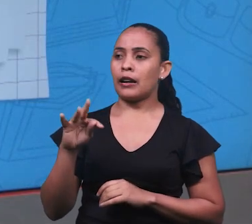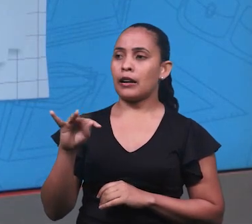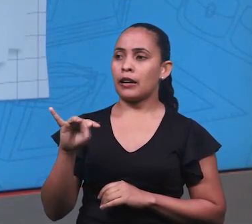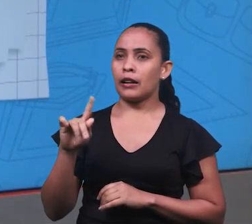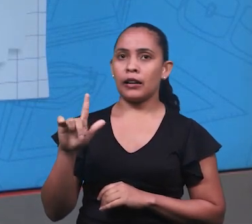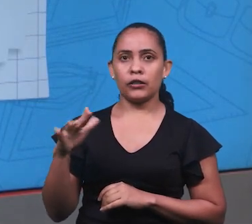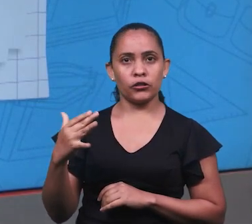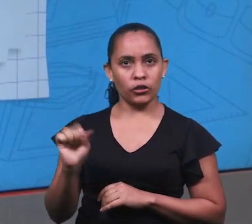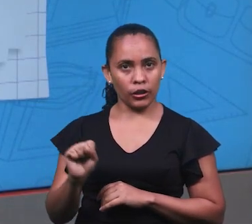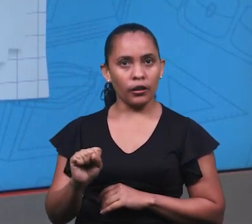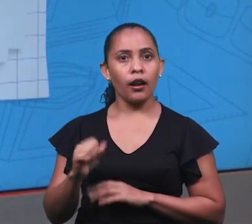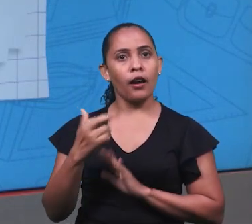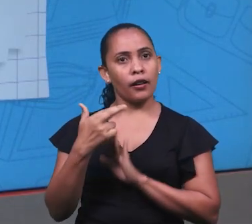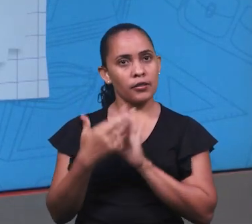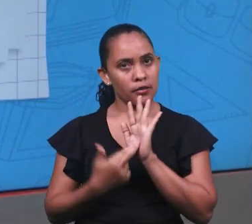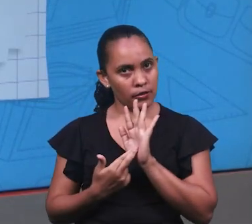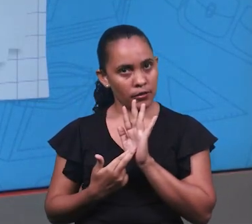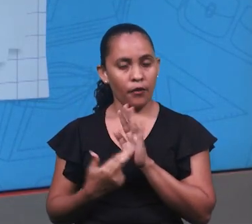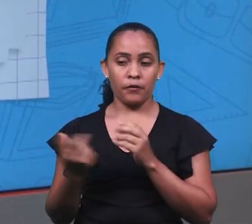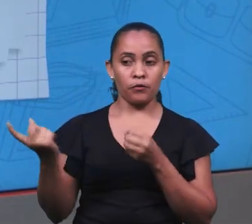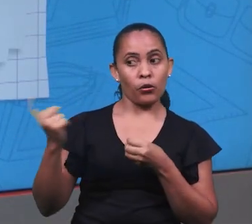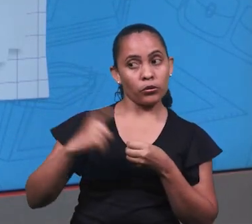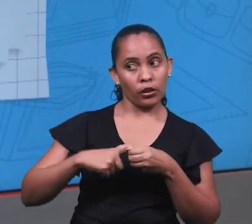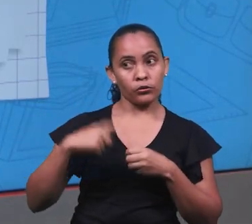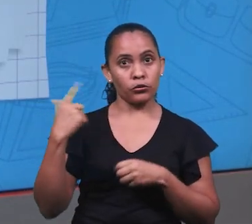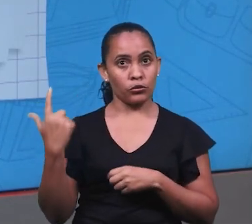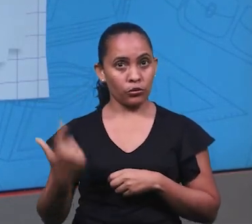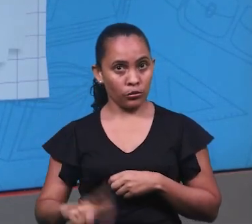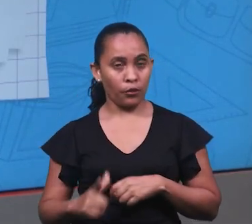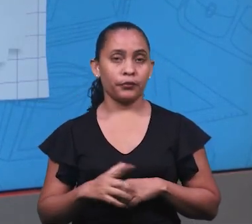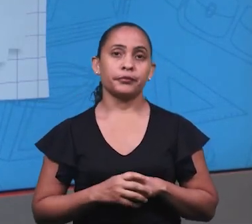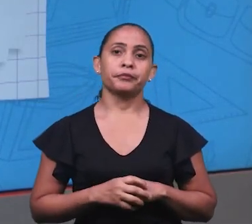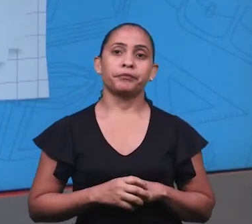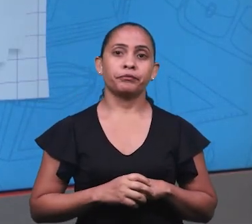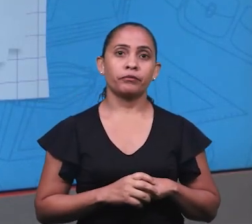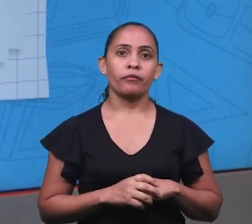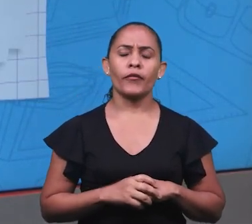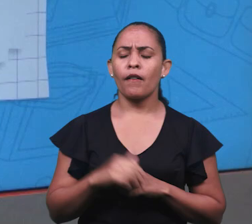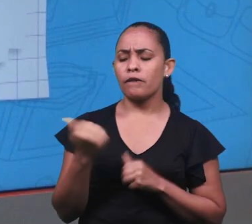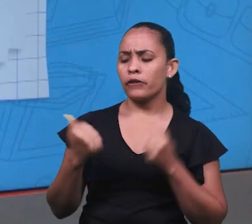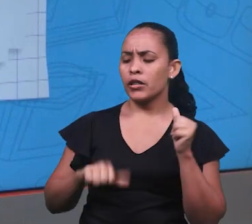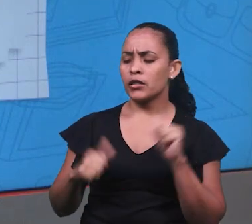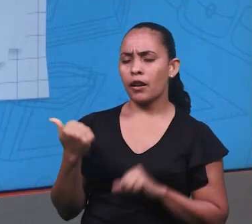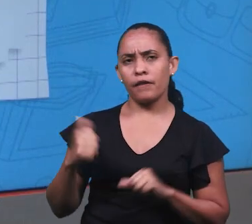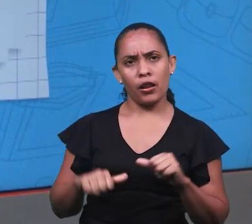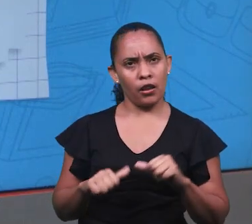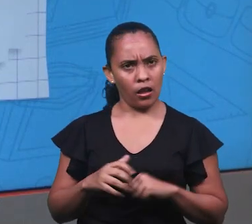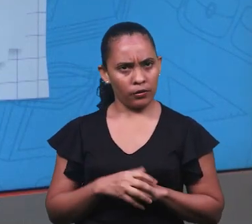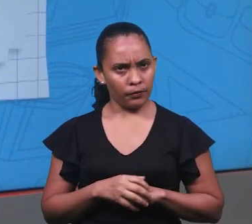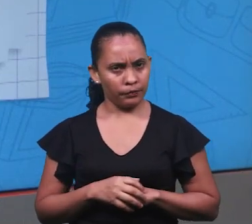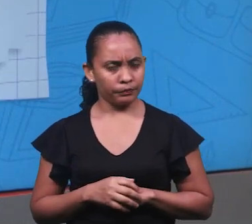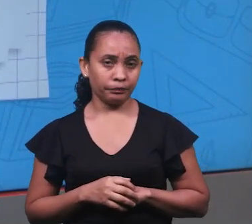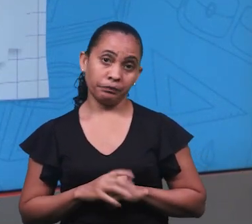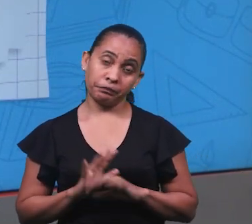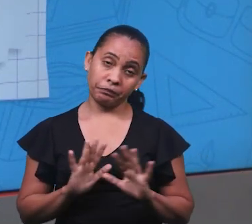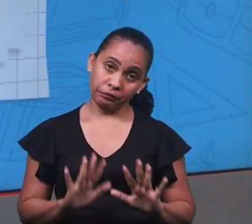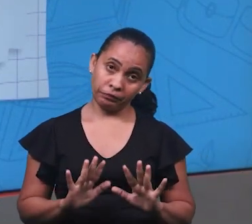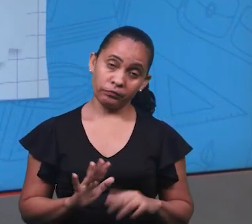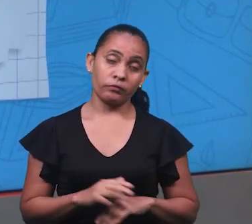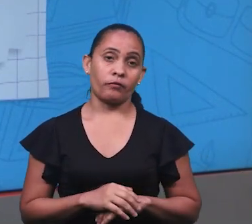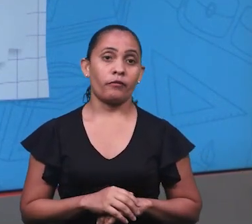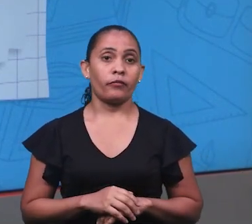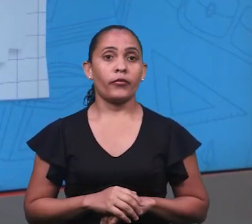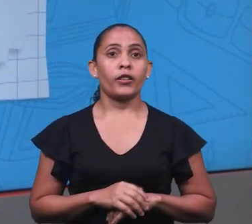redação. Ou seja, voltando nas perguntas do Lessa, né? O que vai ser avaliado nessa competência 3? A sua capacidade